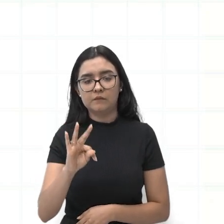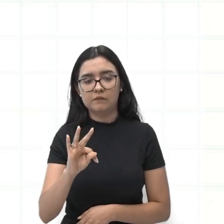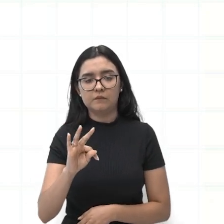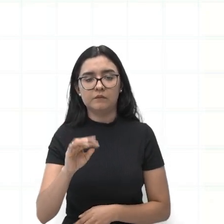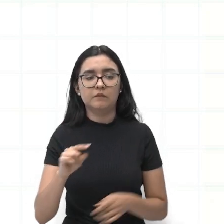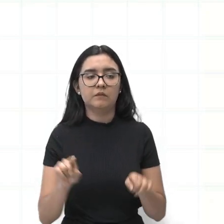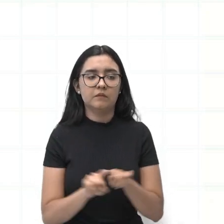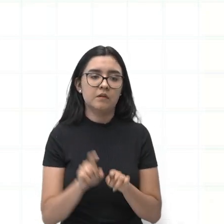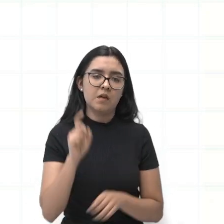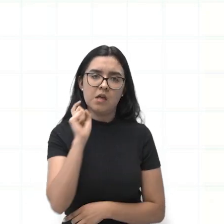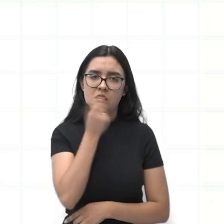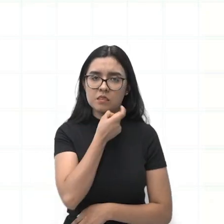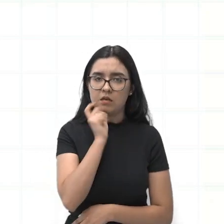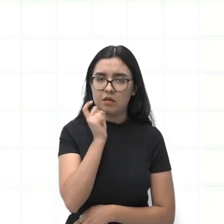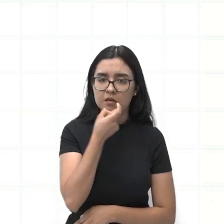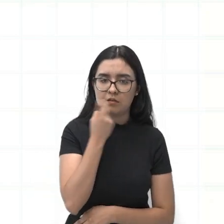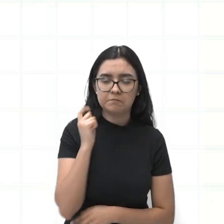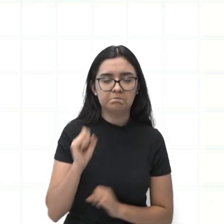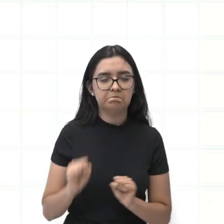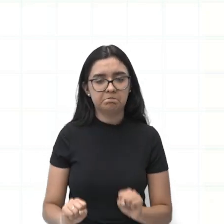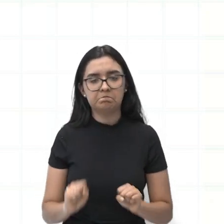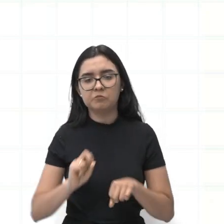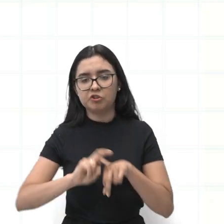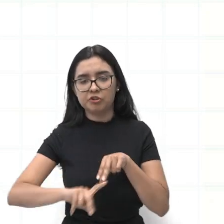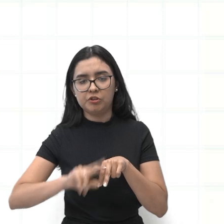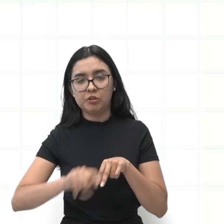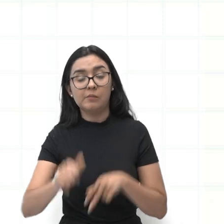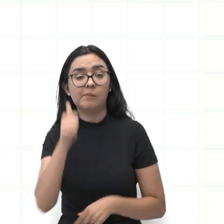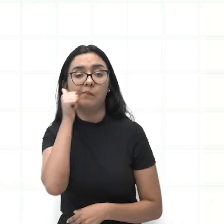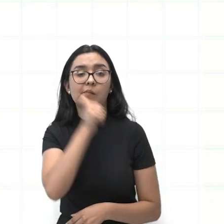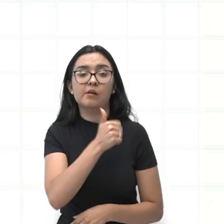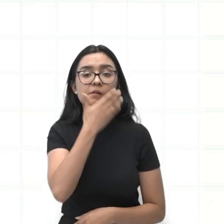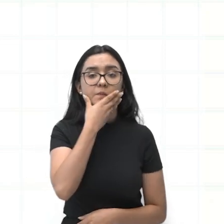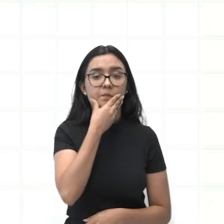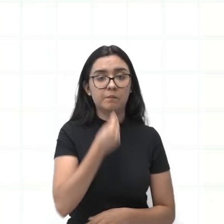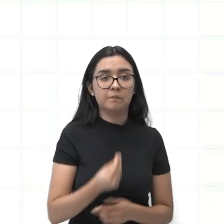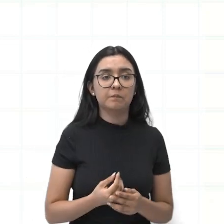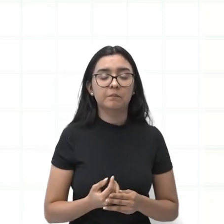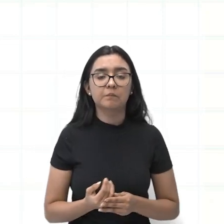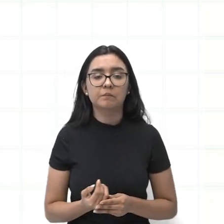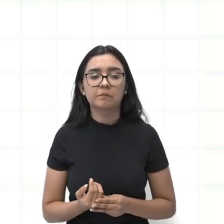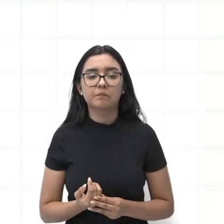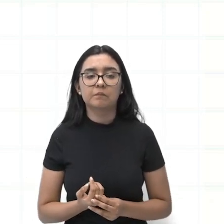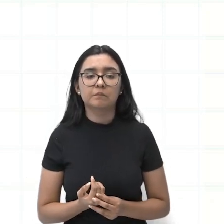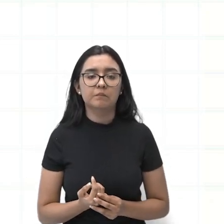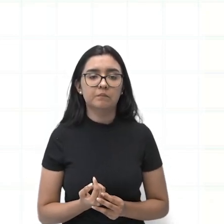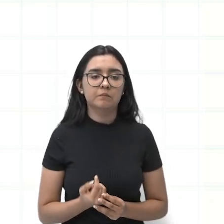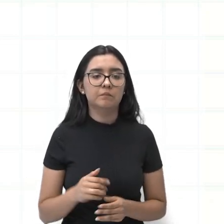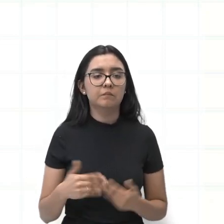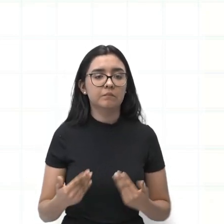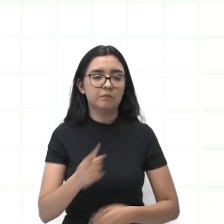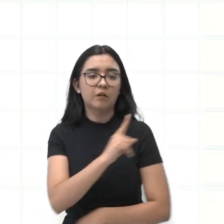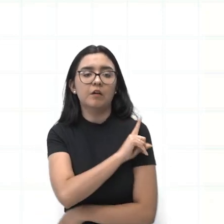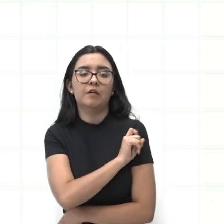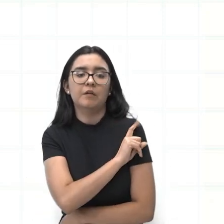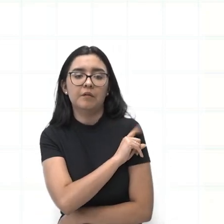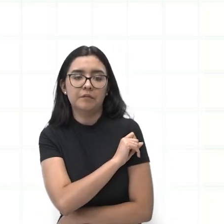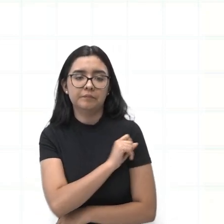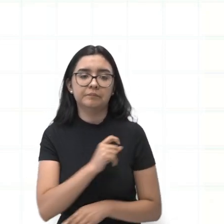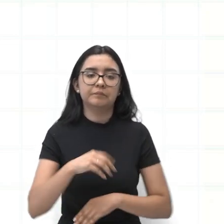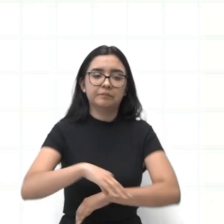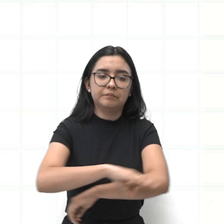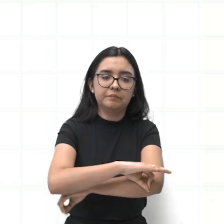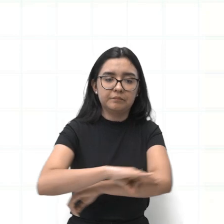é dentista, também não faz distinção se ele ou ela. Então as palavras nurse, enfermeiro ou